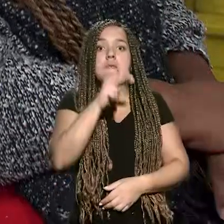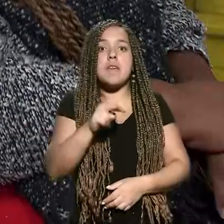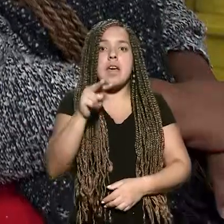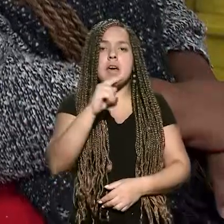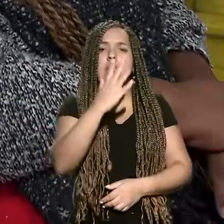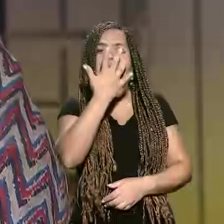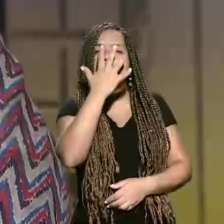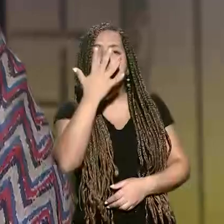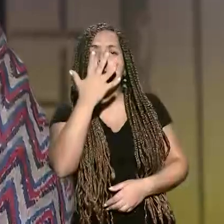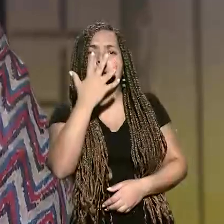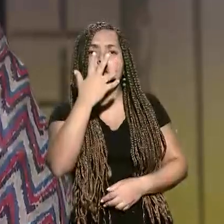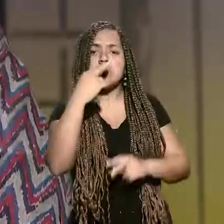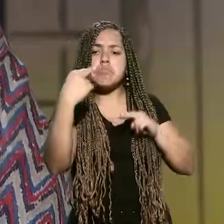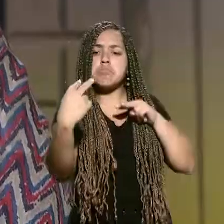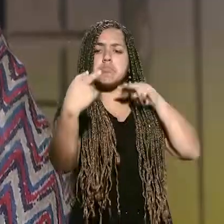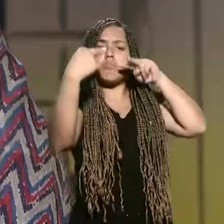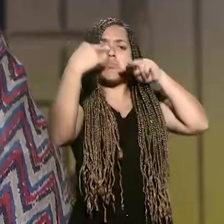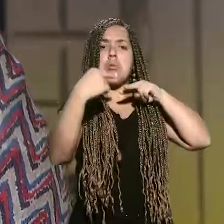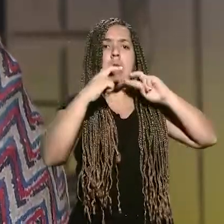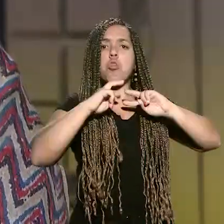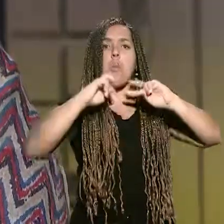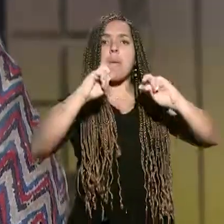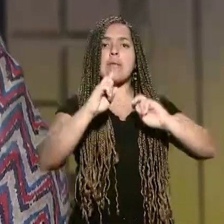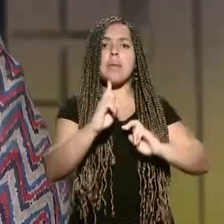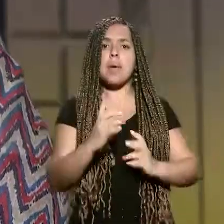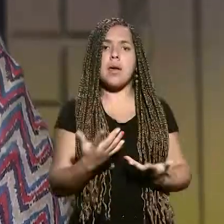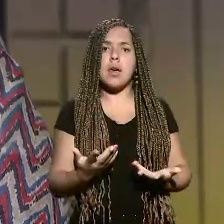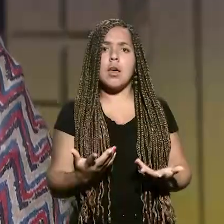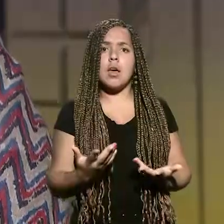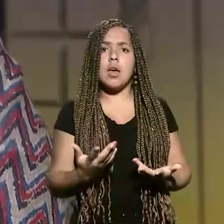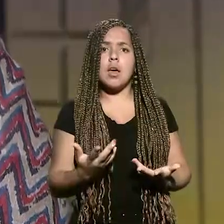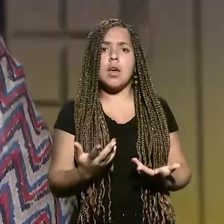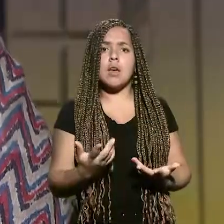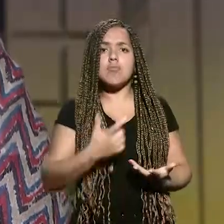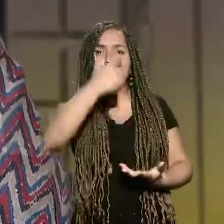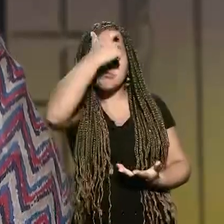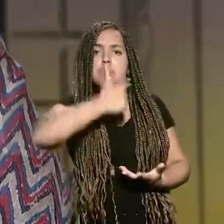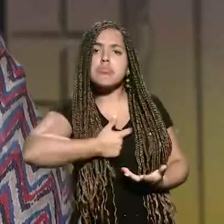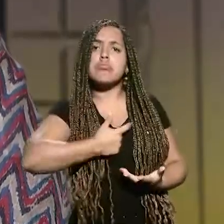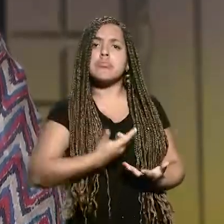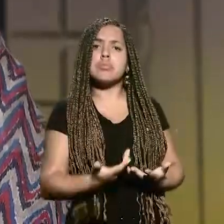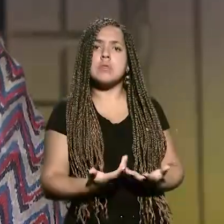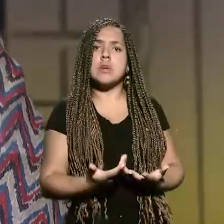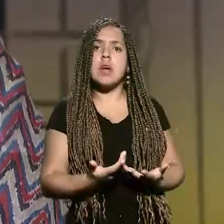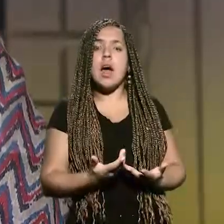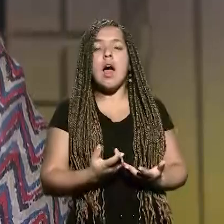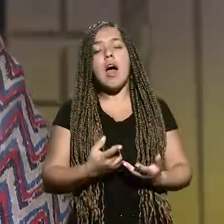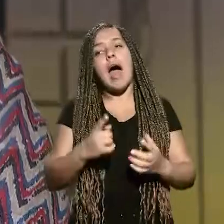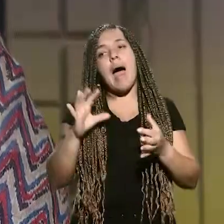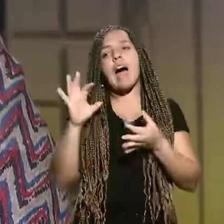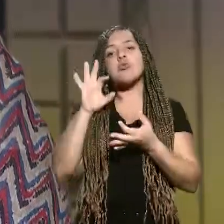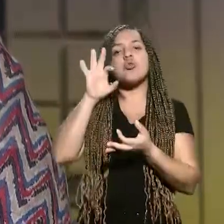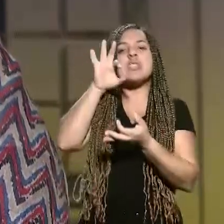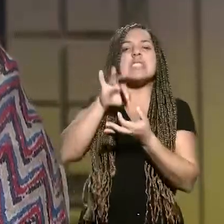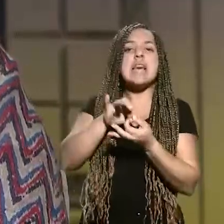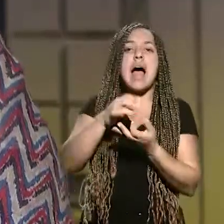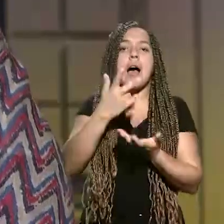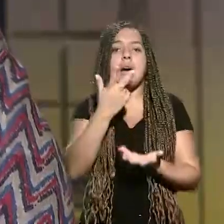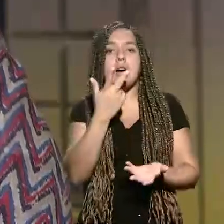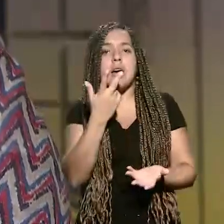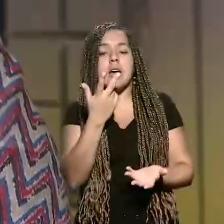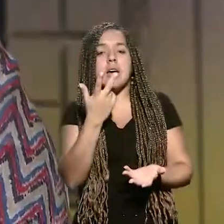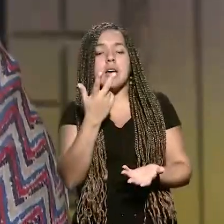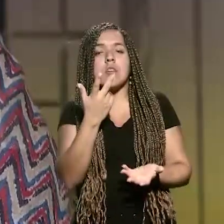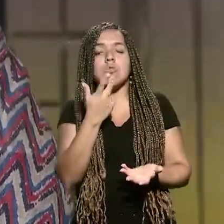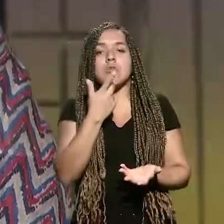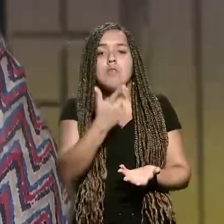que você olhar o espelho e você não se perceber como um sujeito, como uma sujeita, sabe? Você